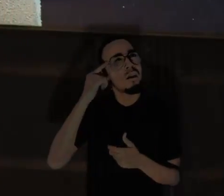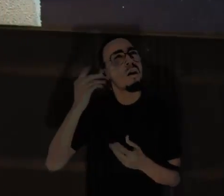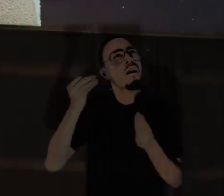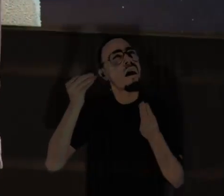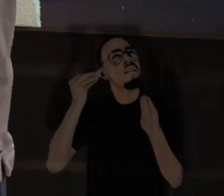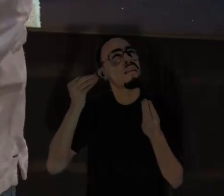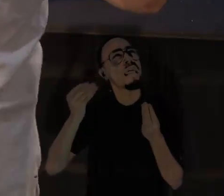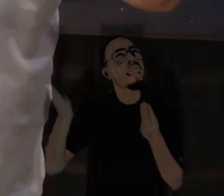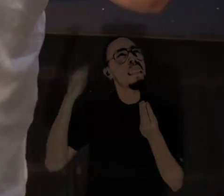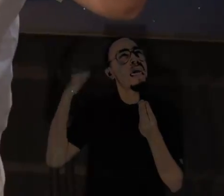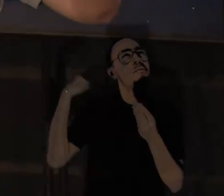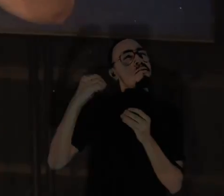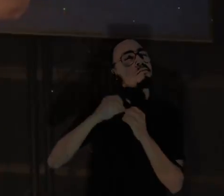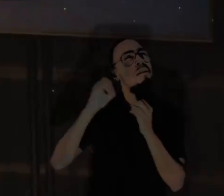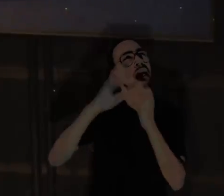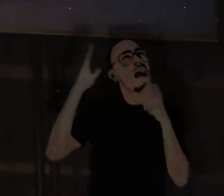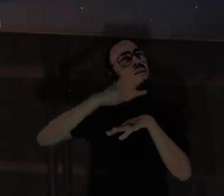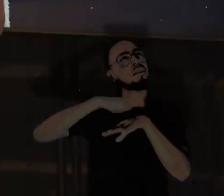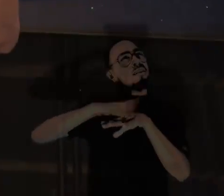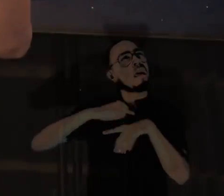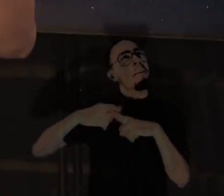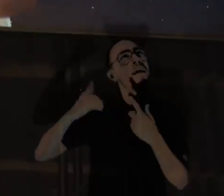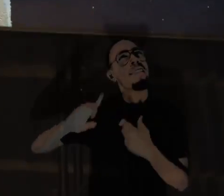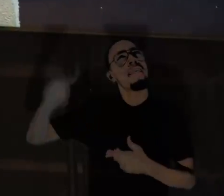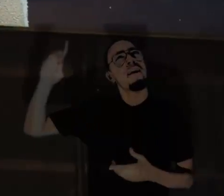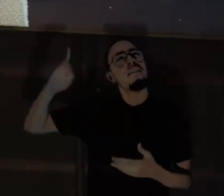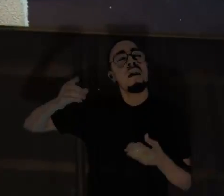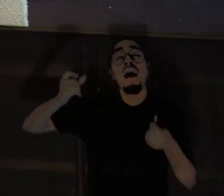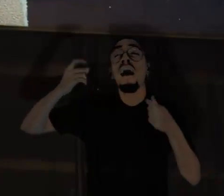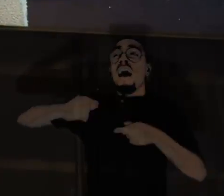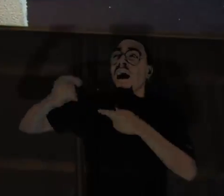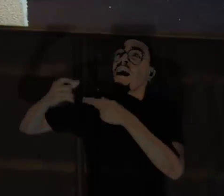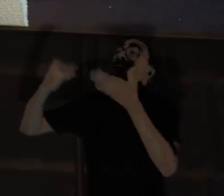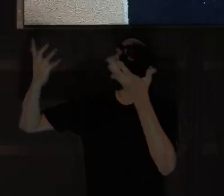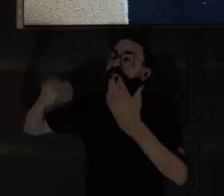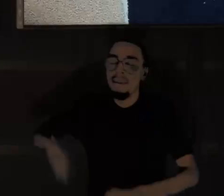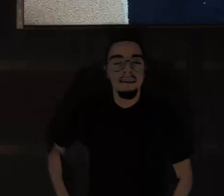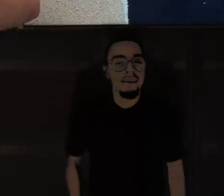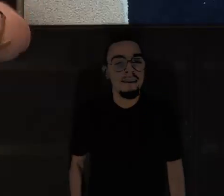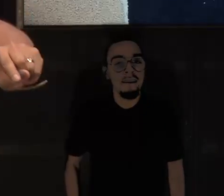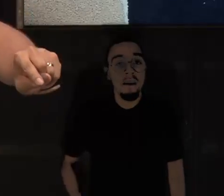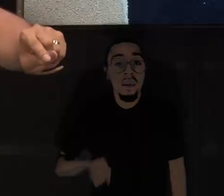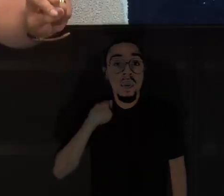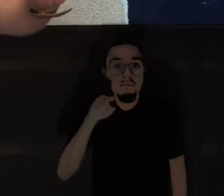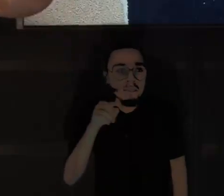que meus pais me contaram? Enquanto você valorizar